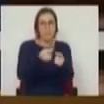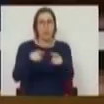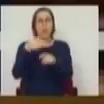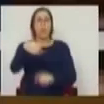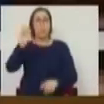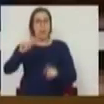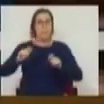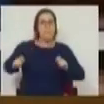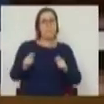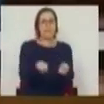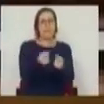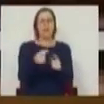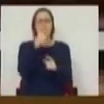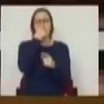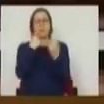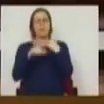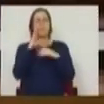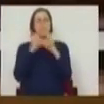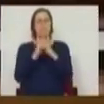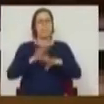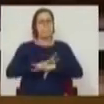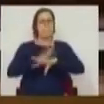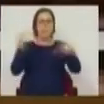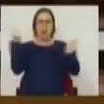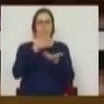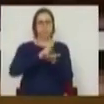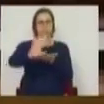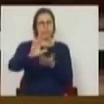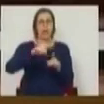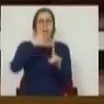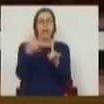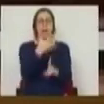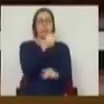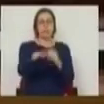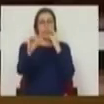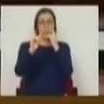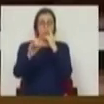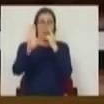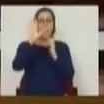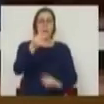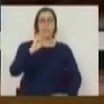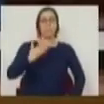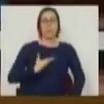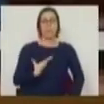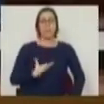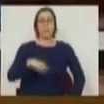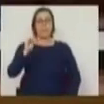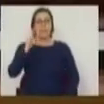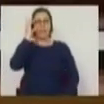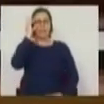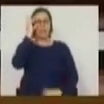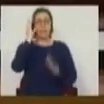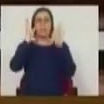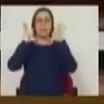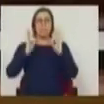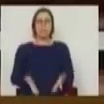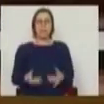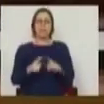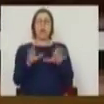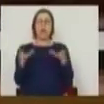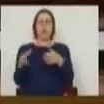Partido Socialista e que a Caixa foi mal capitalizada em 2012. Mas PSD e CDS precisavam